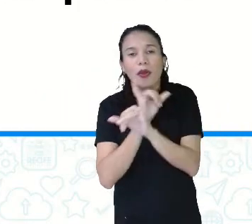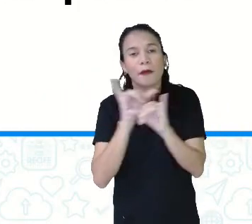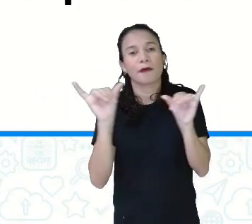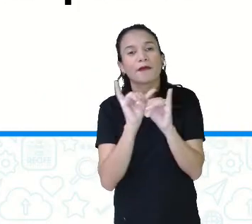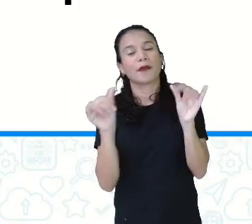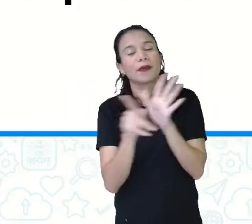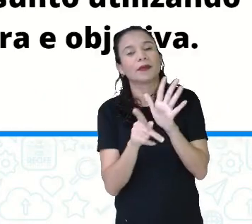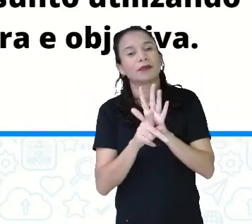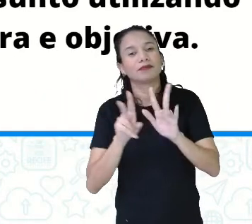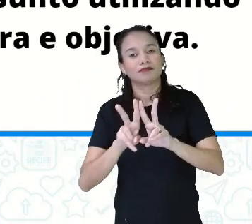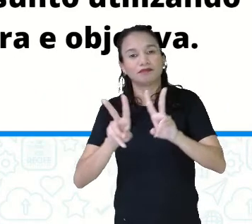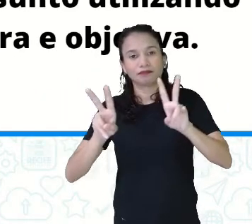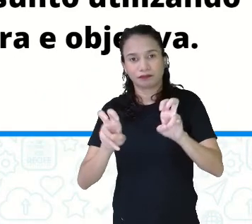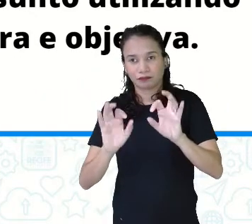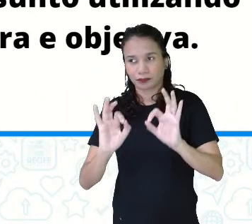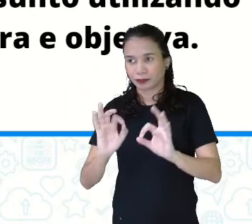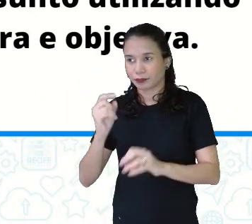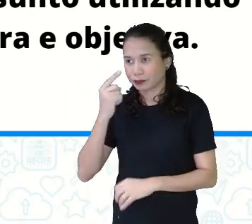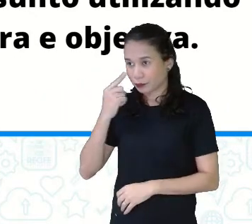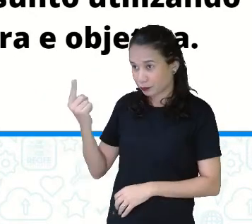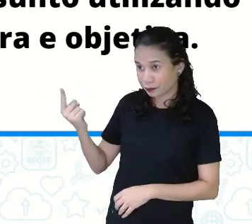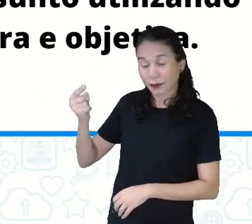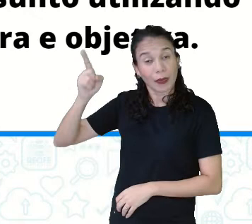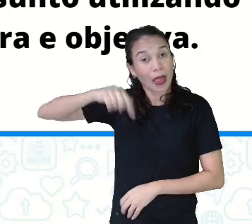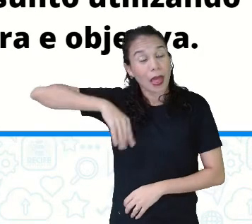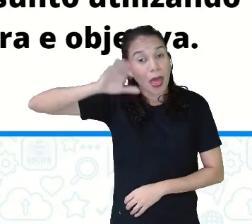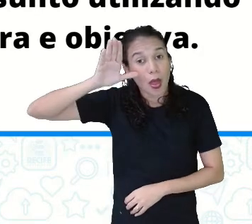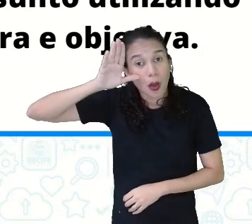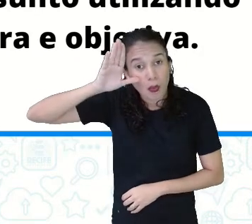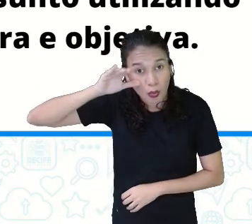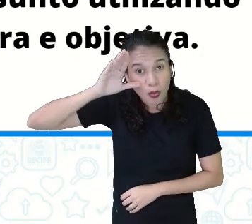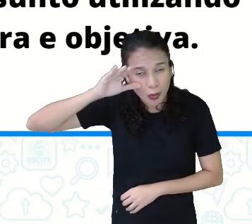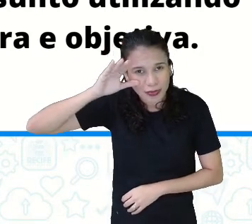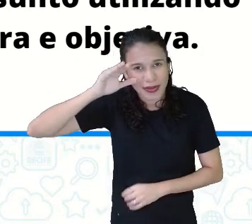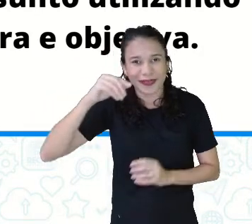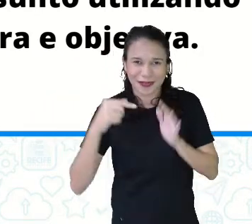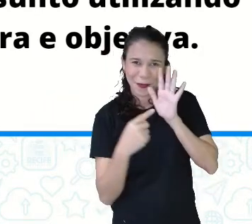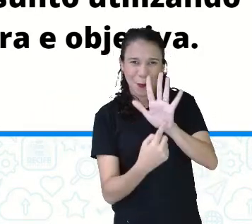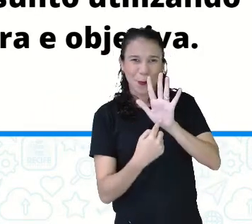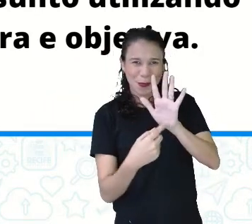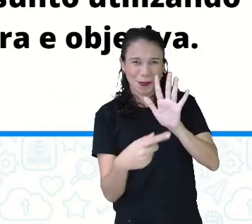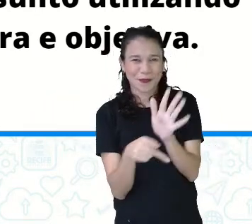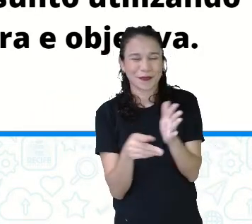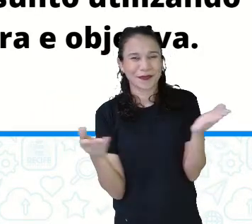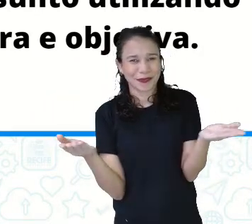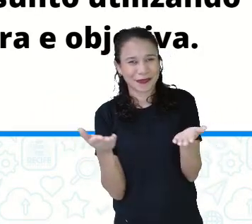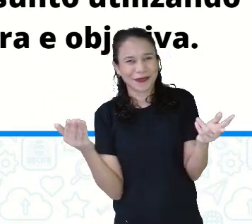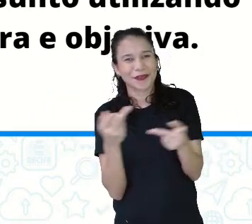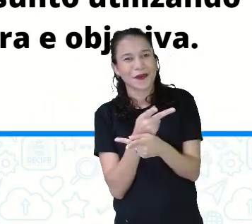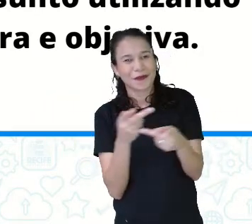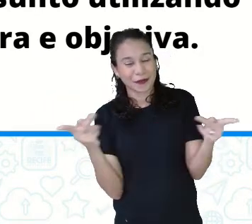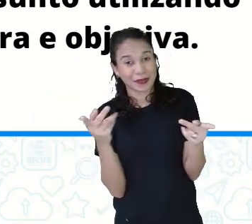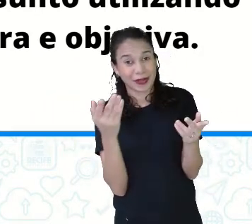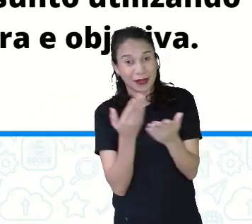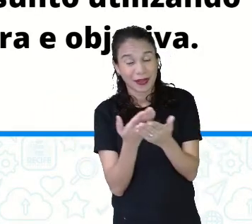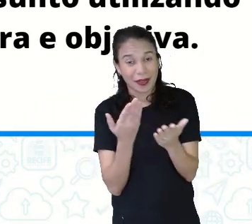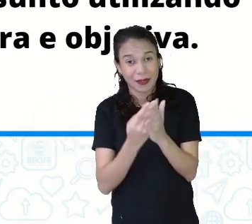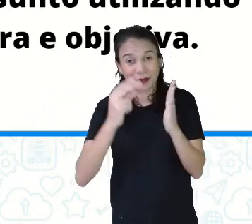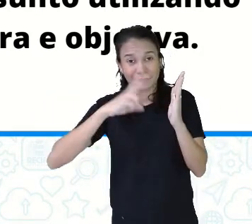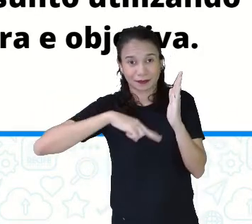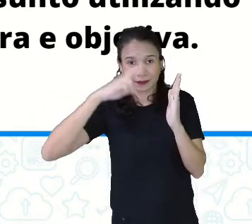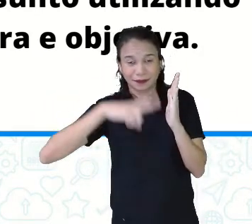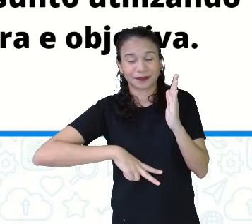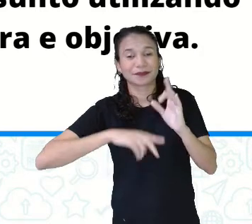determinado assunto. O verbete de curiosidade, que é esse verbetezinho que eu trouxe aí para vocês, na nossa hora da